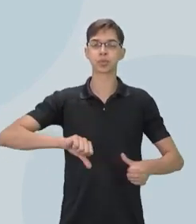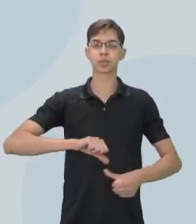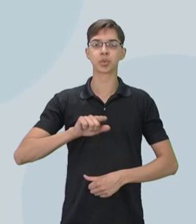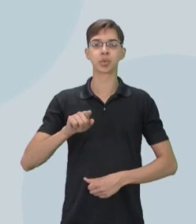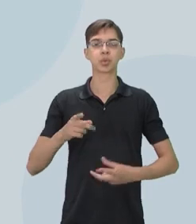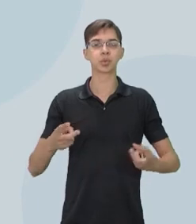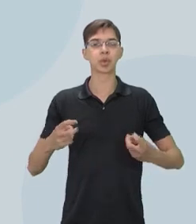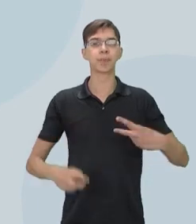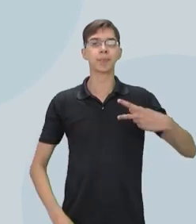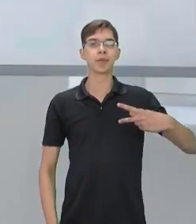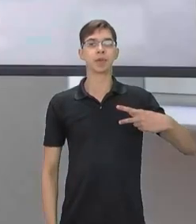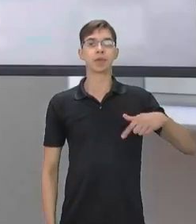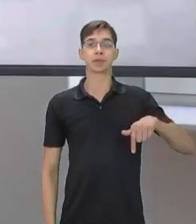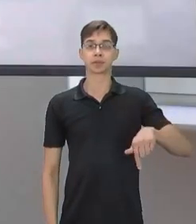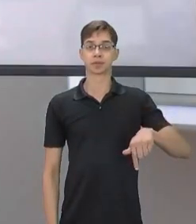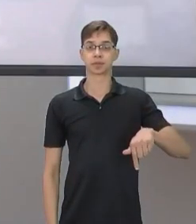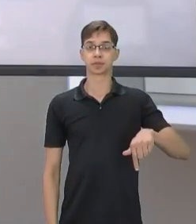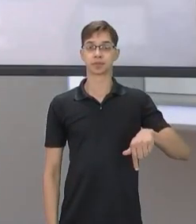P e Q